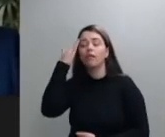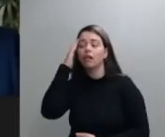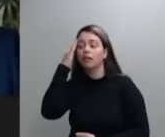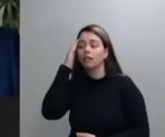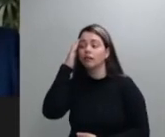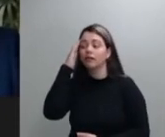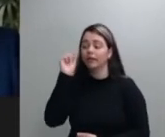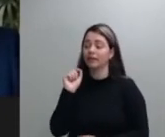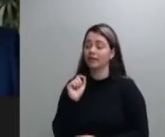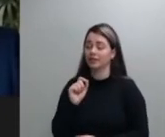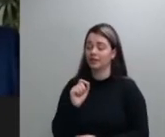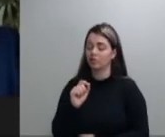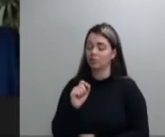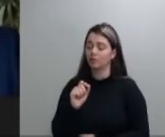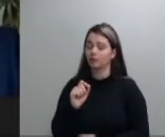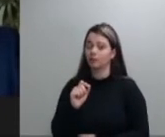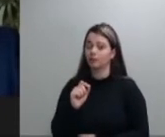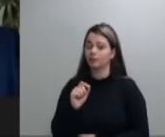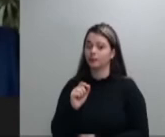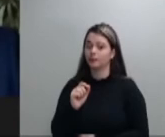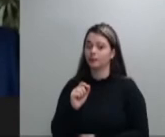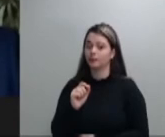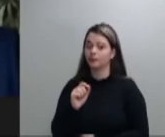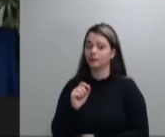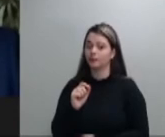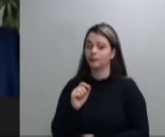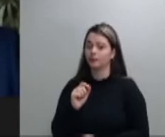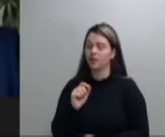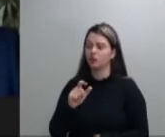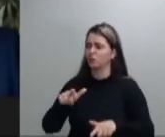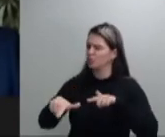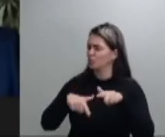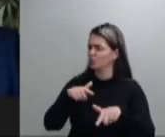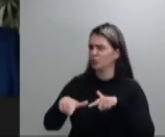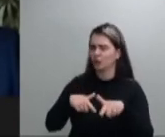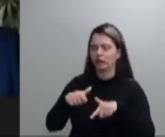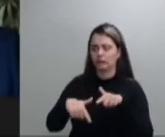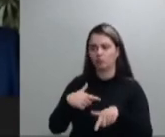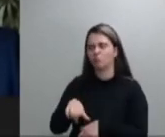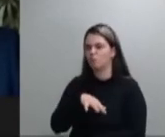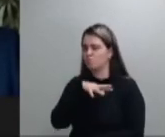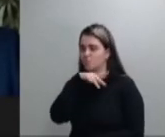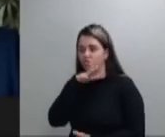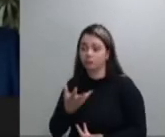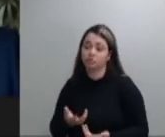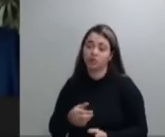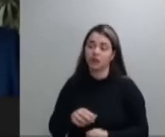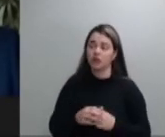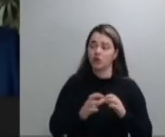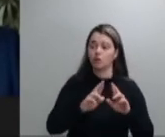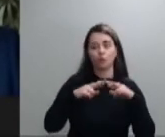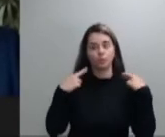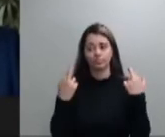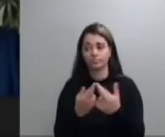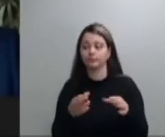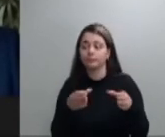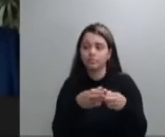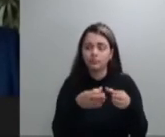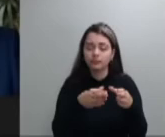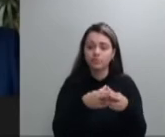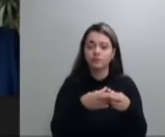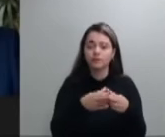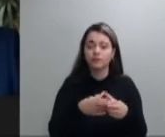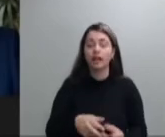entendermos que se trata de competência desta sessão da primeira sessão da primeira turma em desdobramento nós podemos dizer